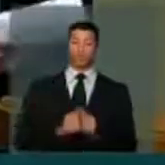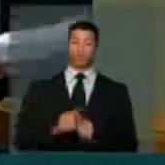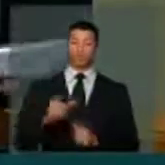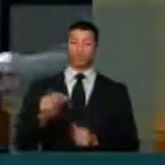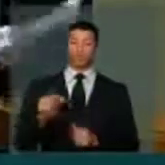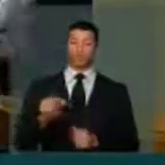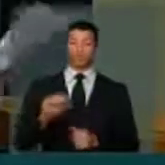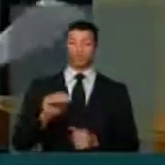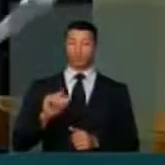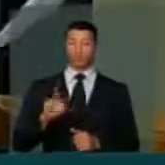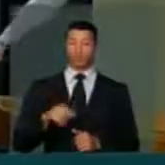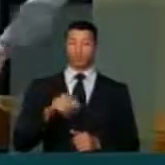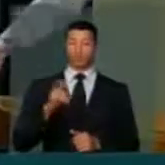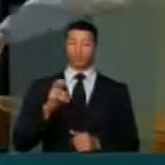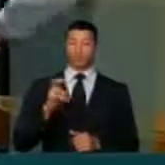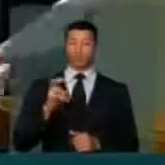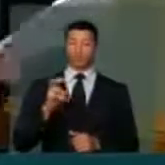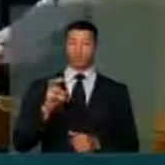esse